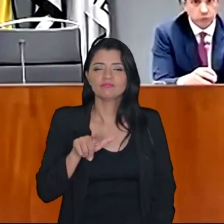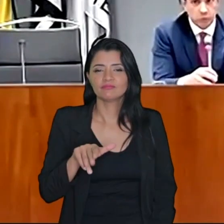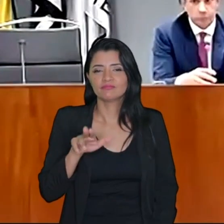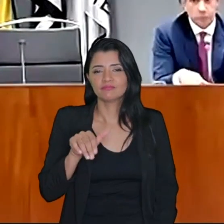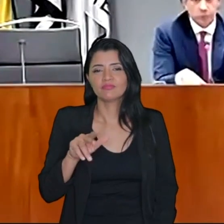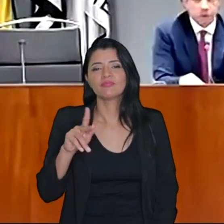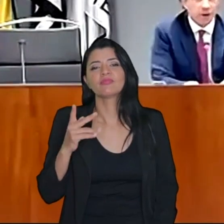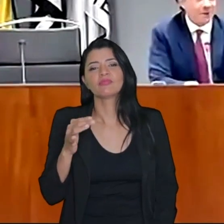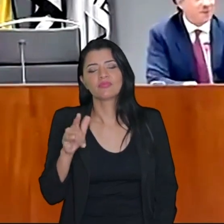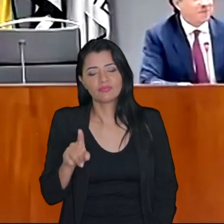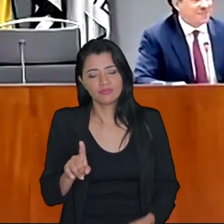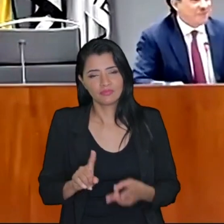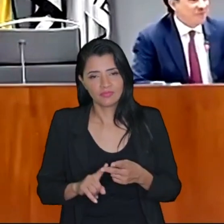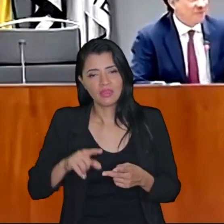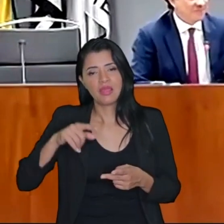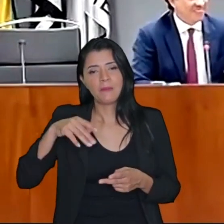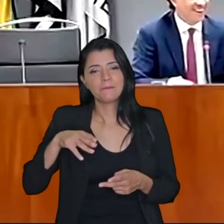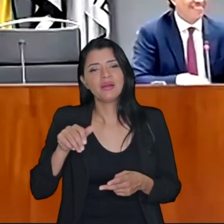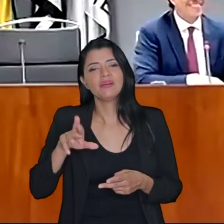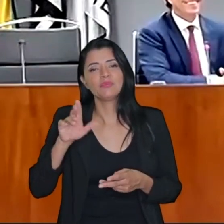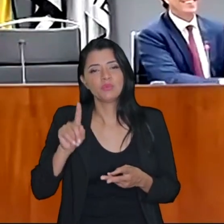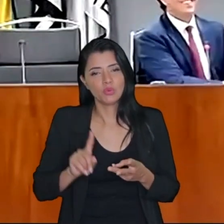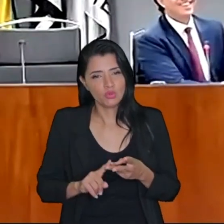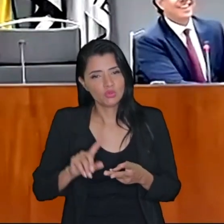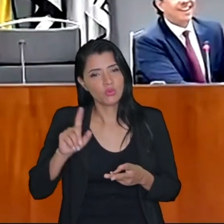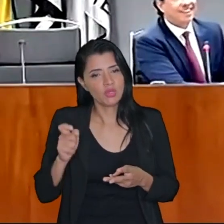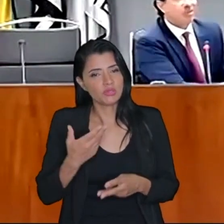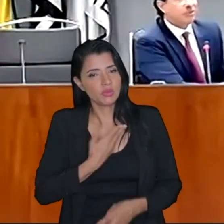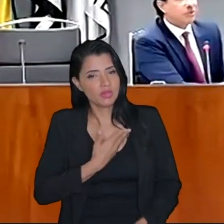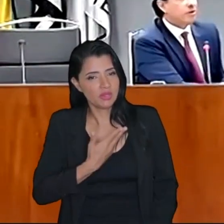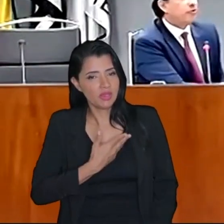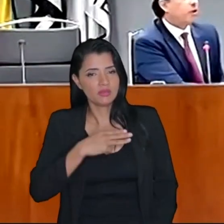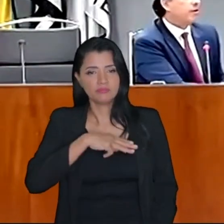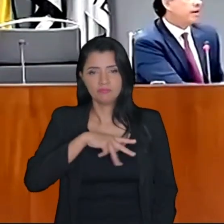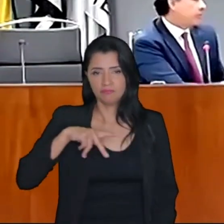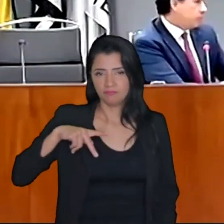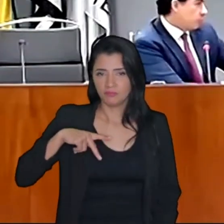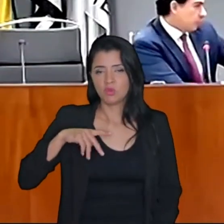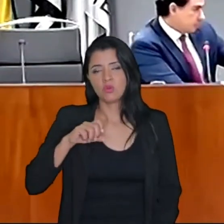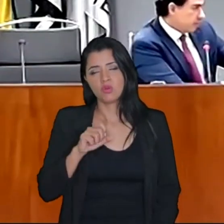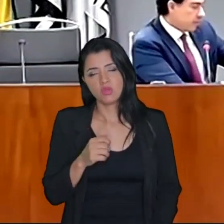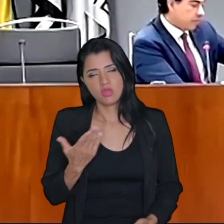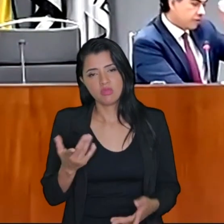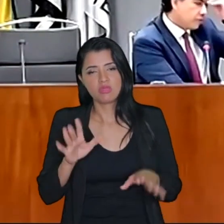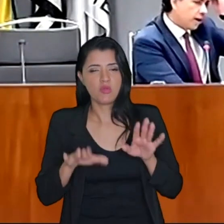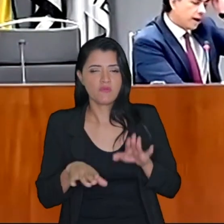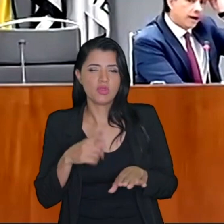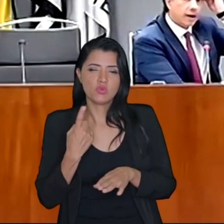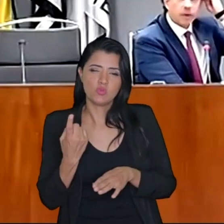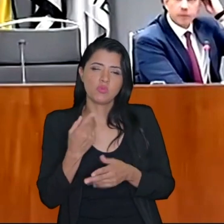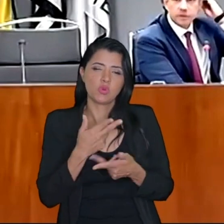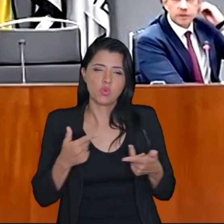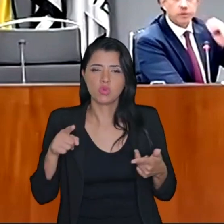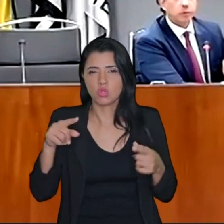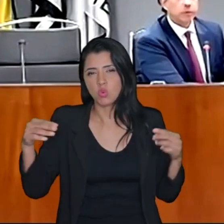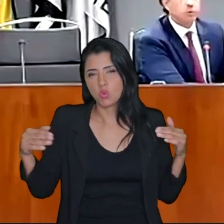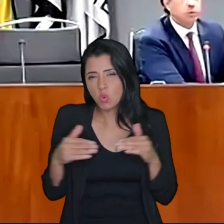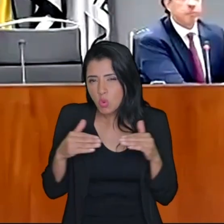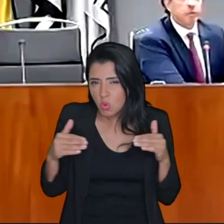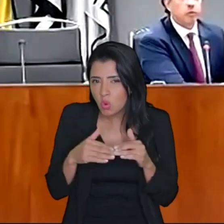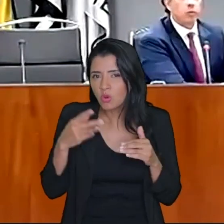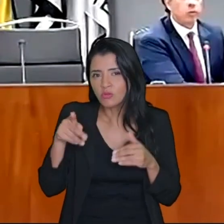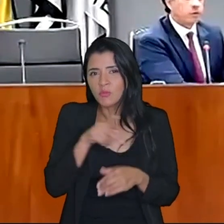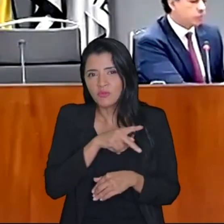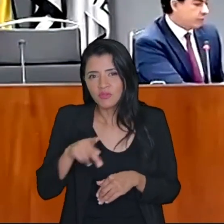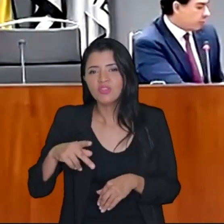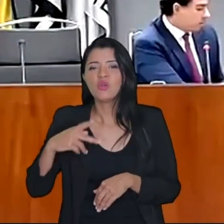federal Antônio Morimoto, ex-colega de Ministério Público Federal. Talvez uma forma, e eu concordo integralmente com a posição que o professor Pier